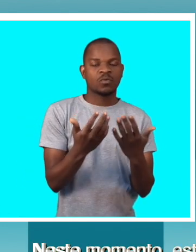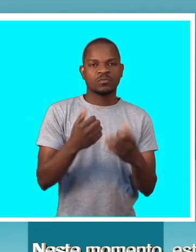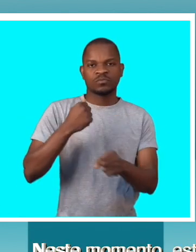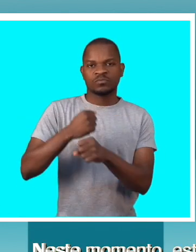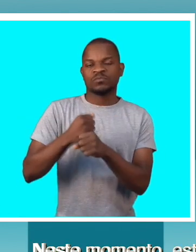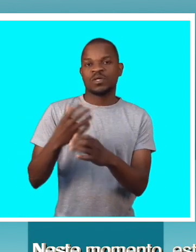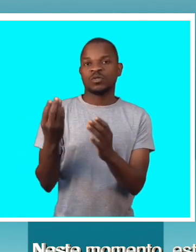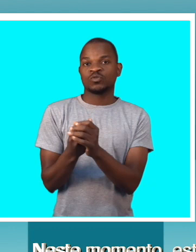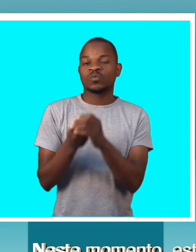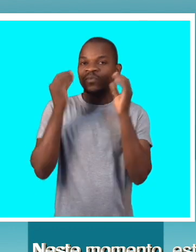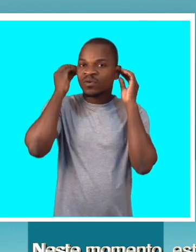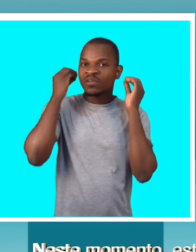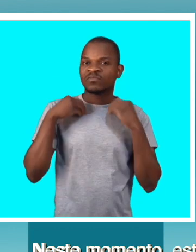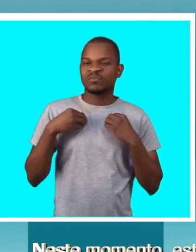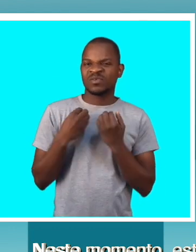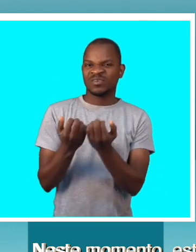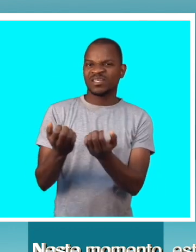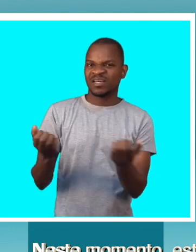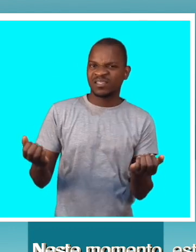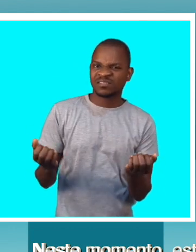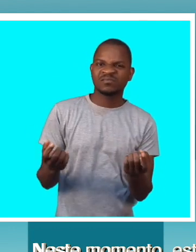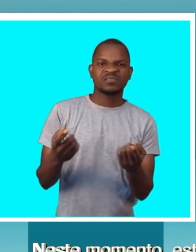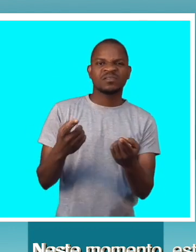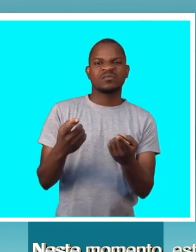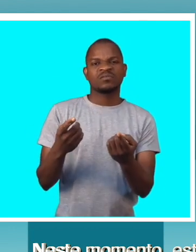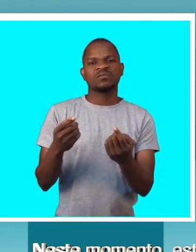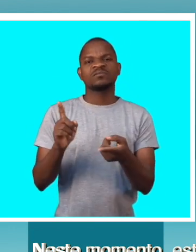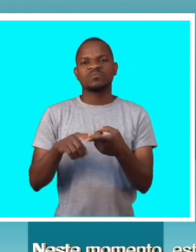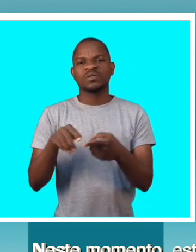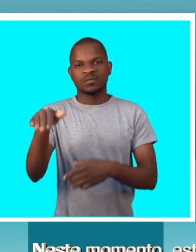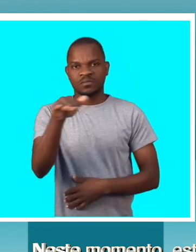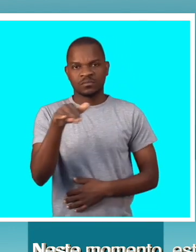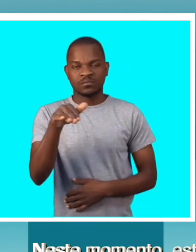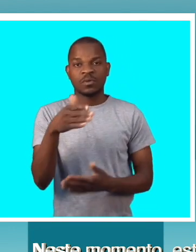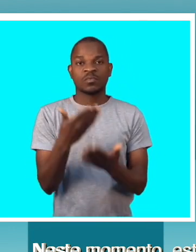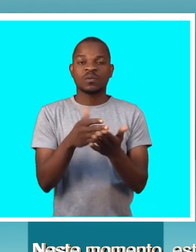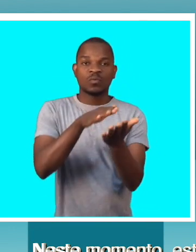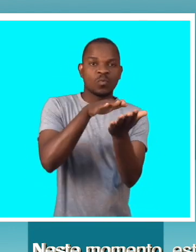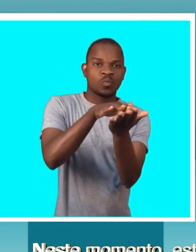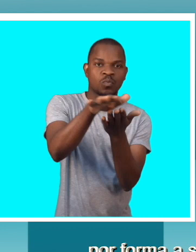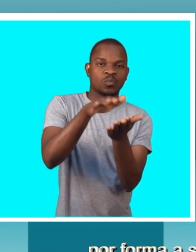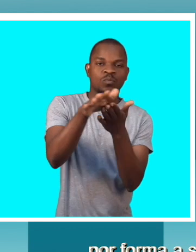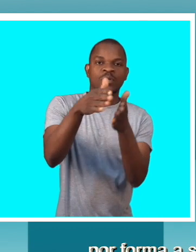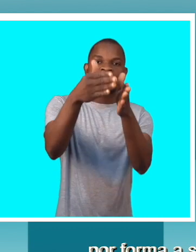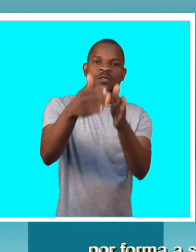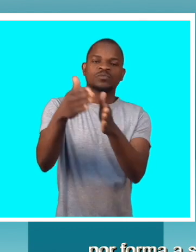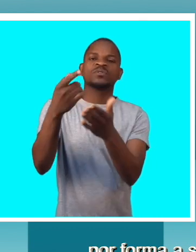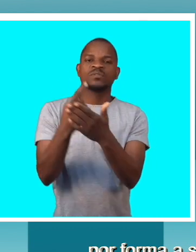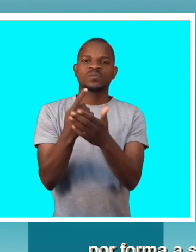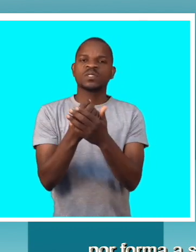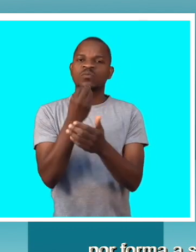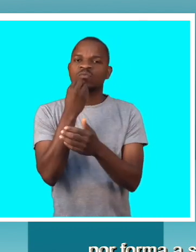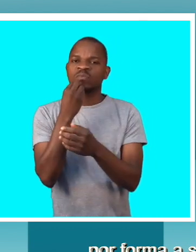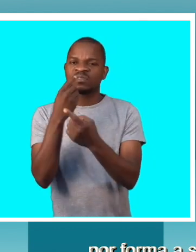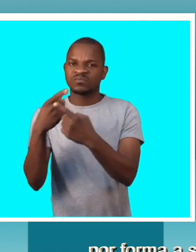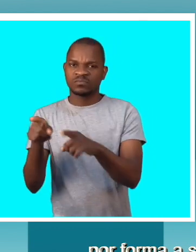Neste momento, está-se a trabalhar com enfermeira de saúde materno, técnico de medicina preventiva nas comunidades, de forma a sensibilizar as pessoas